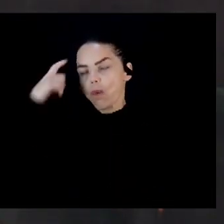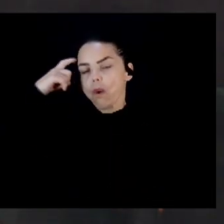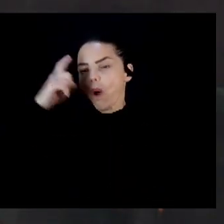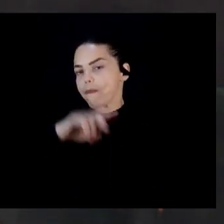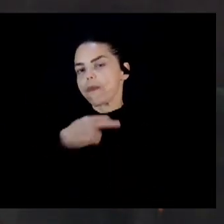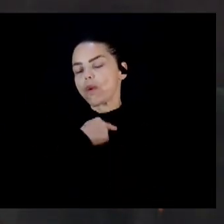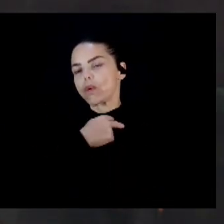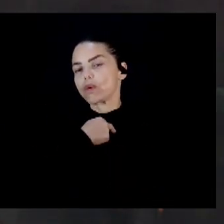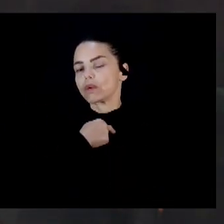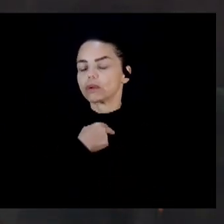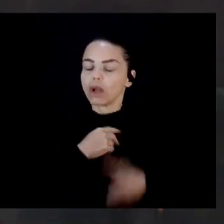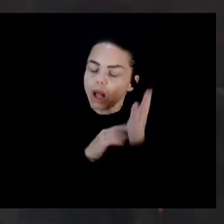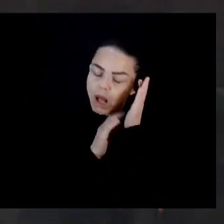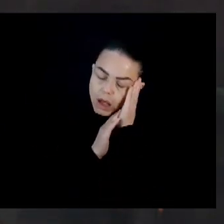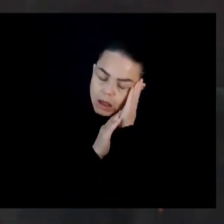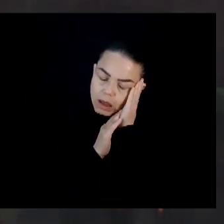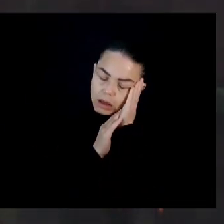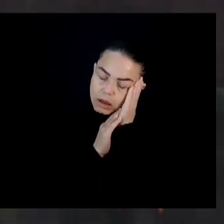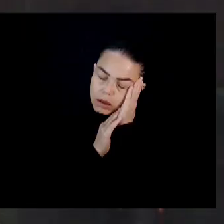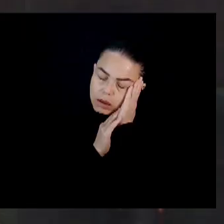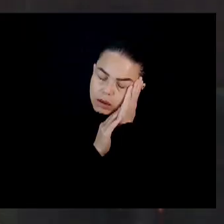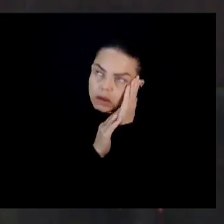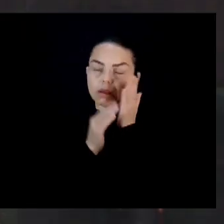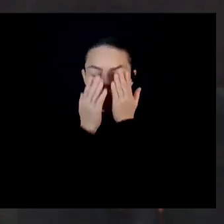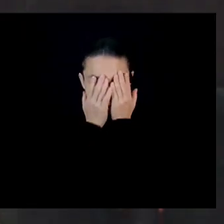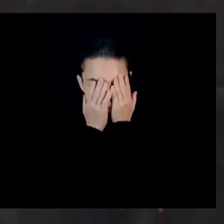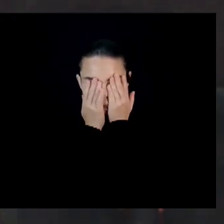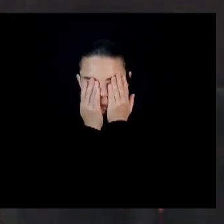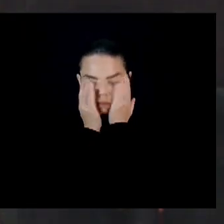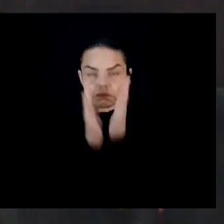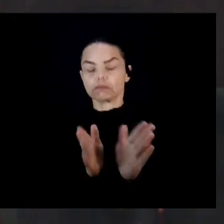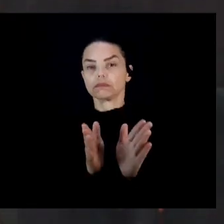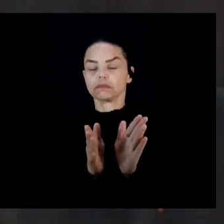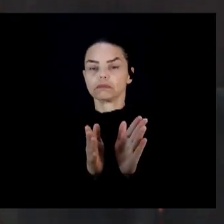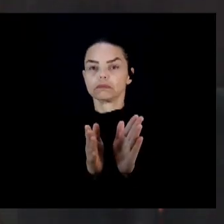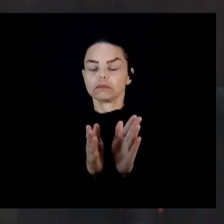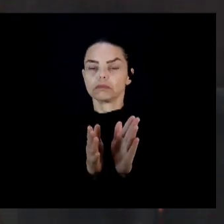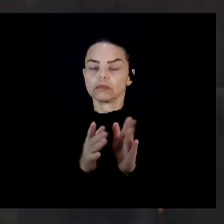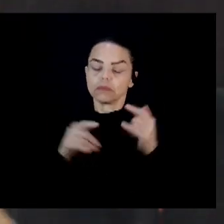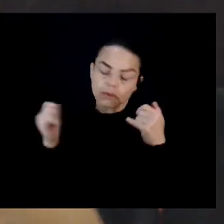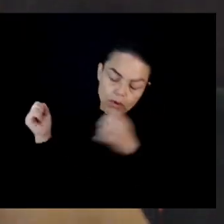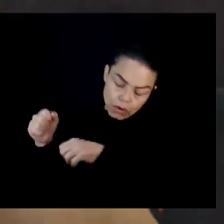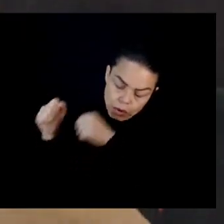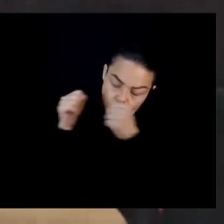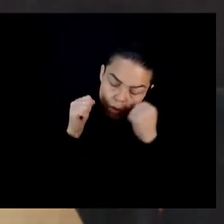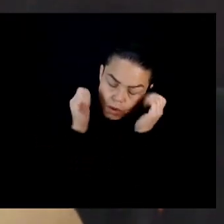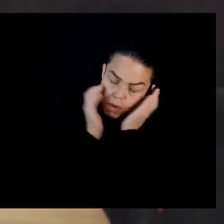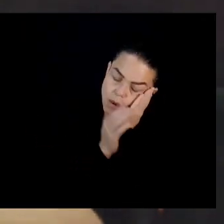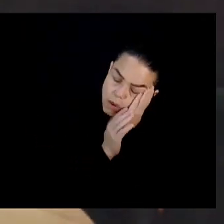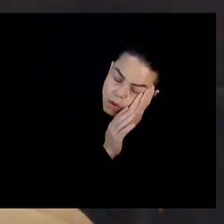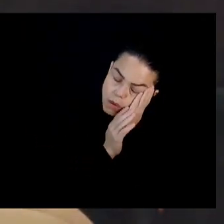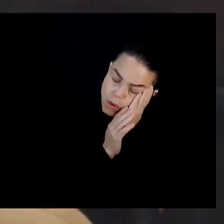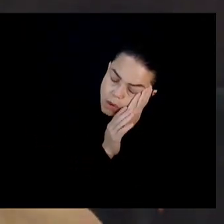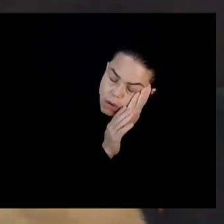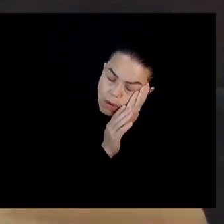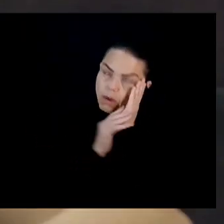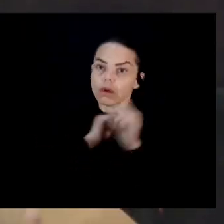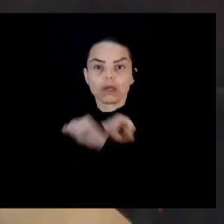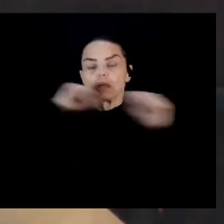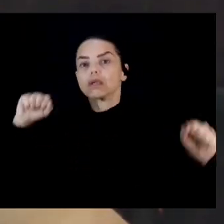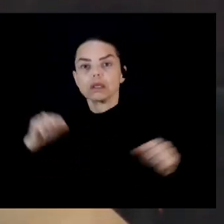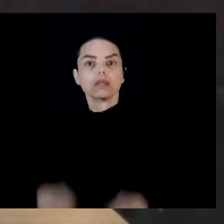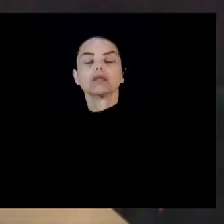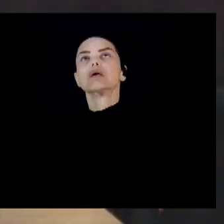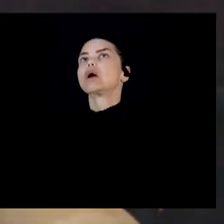soninho gostoso, ainda mais no inverno, na hora que fez, a gente quer ficar um pouquinho mais na cama. Então, deixa as distrações totalmente